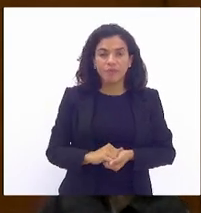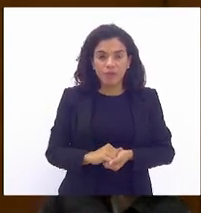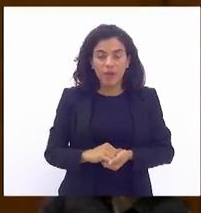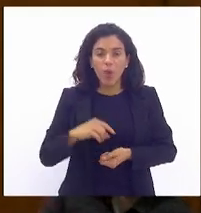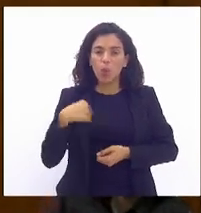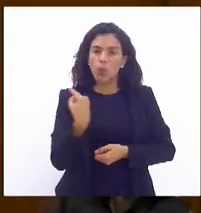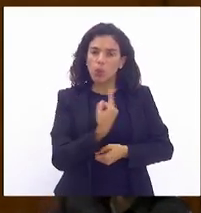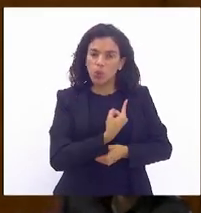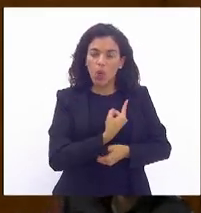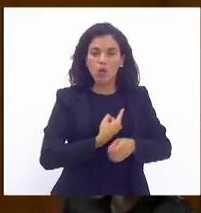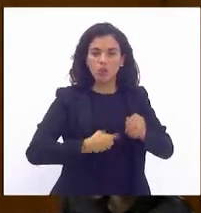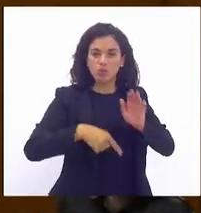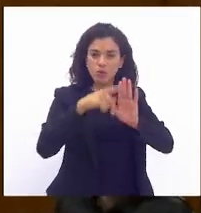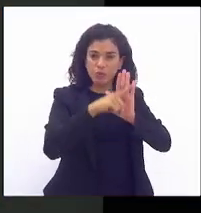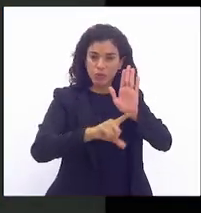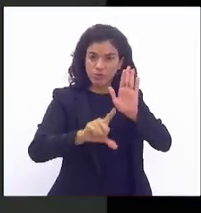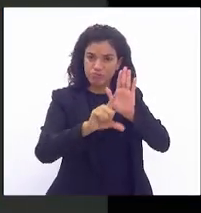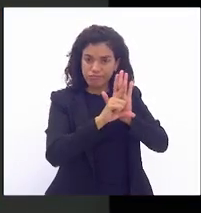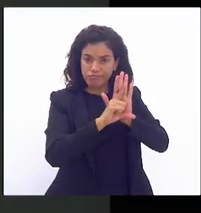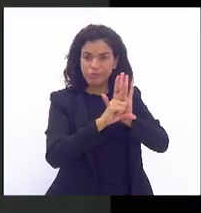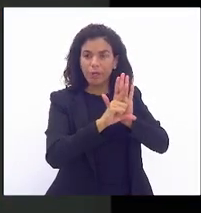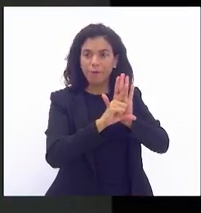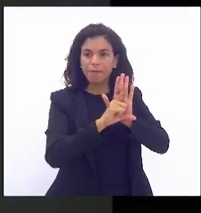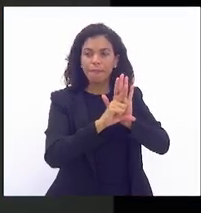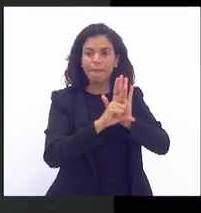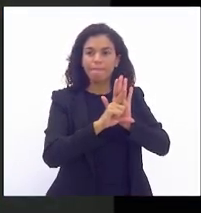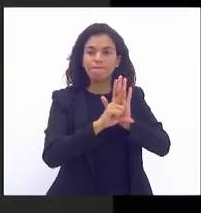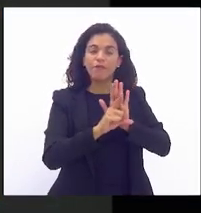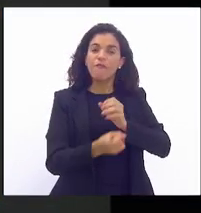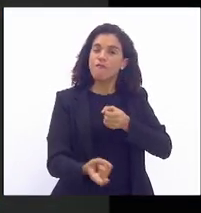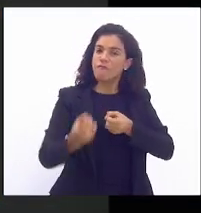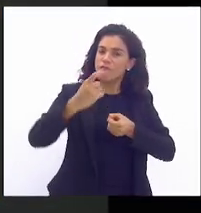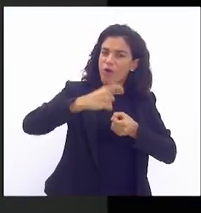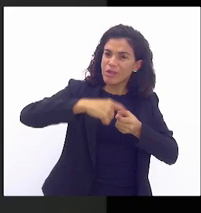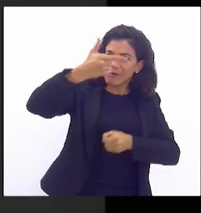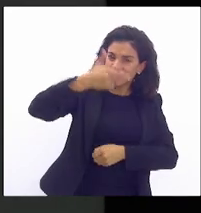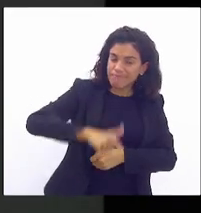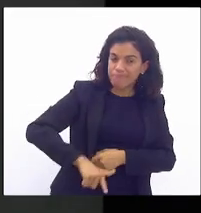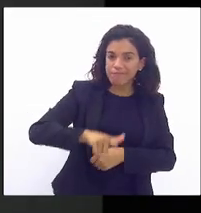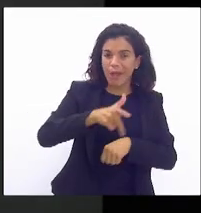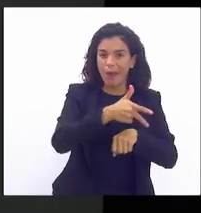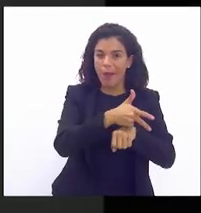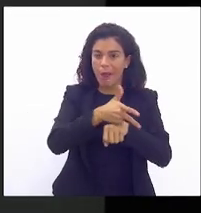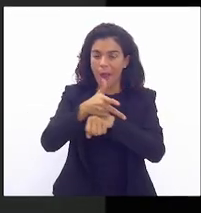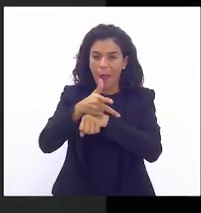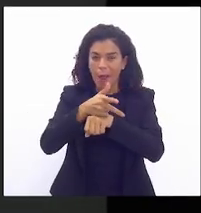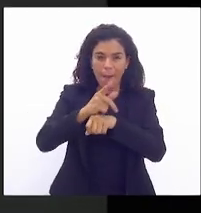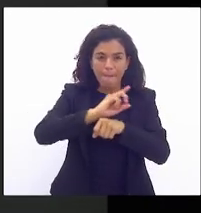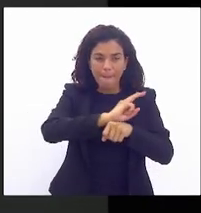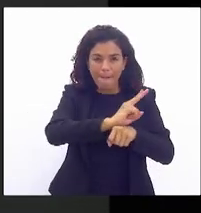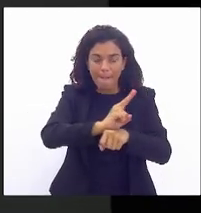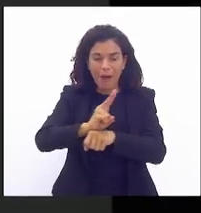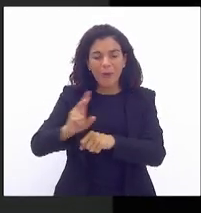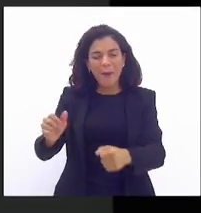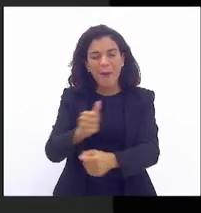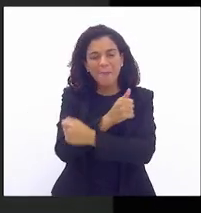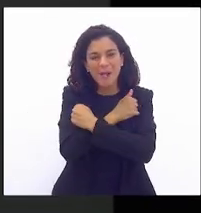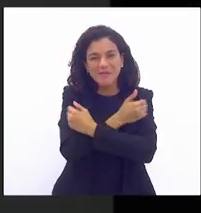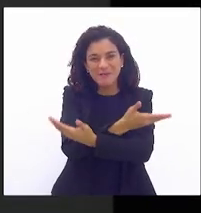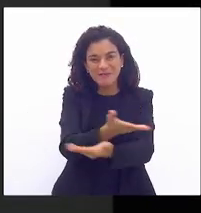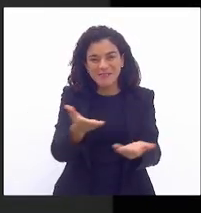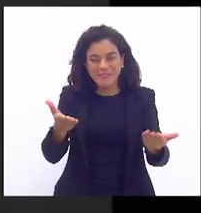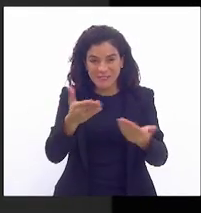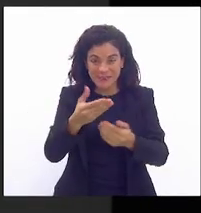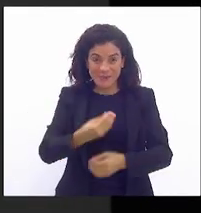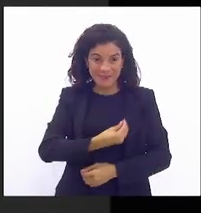nosso projeto diz que ele tinha que voltar a monitorar. Queria dar, então, um grande abraço para vocês que estão participando